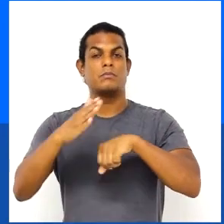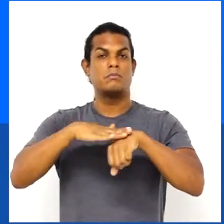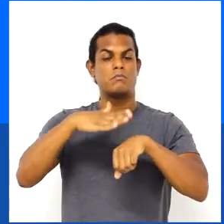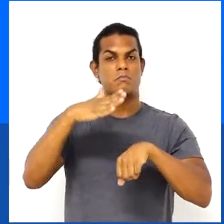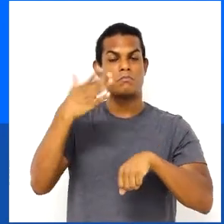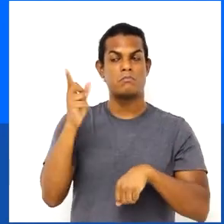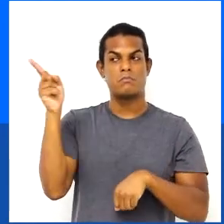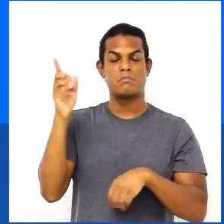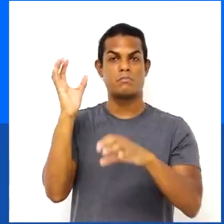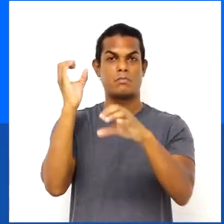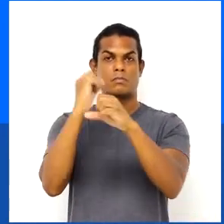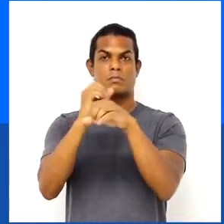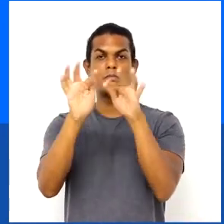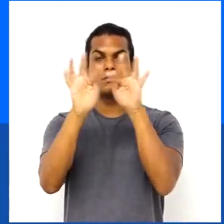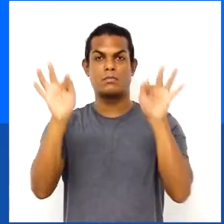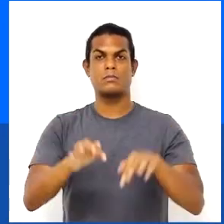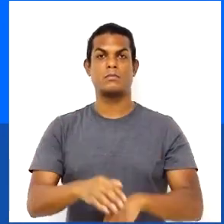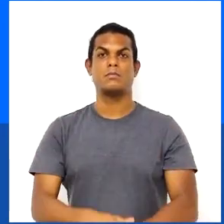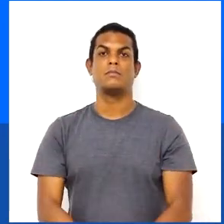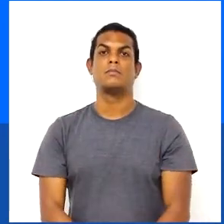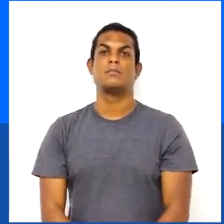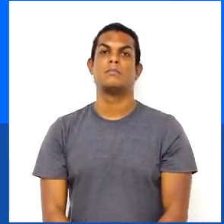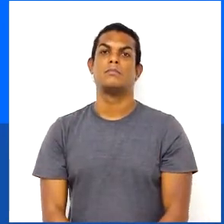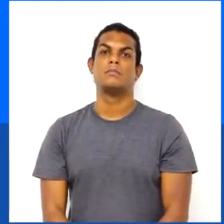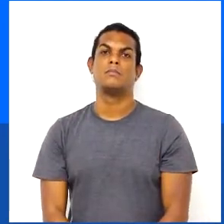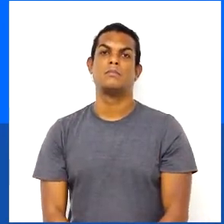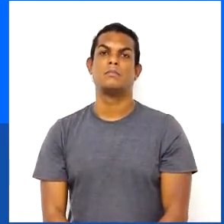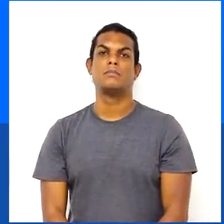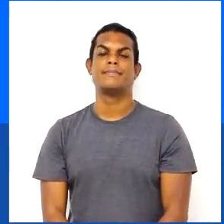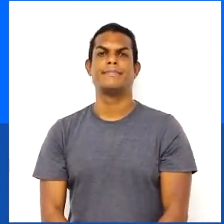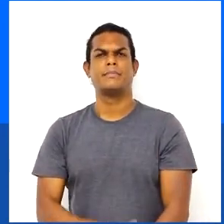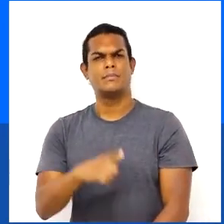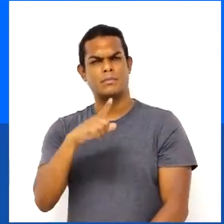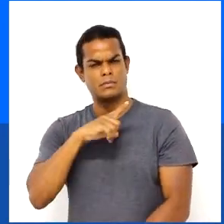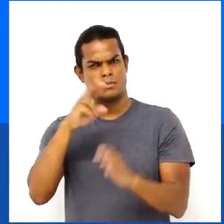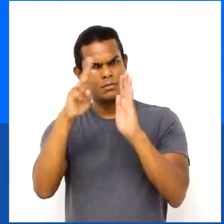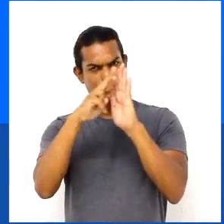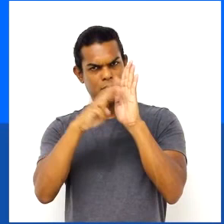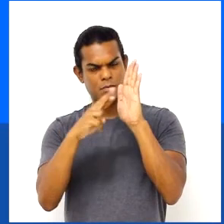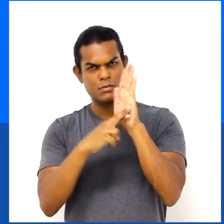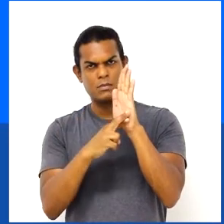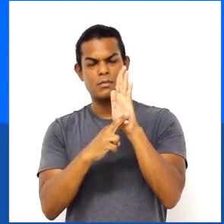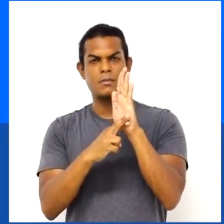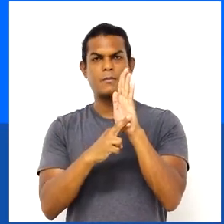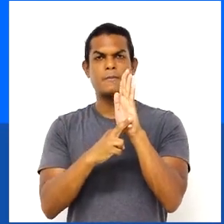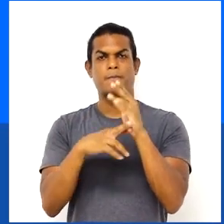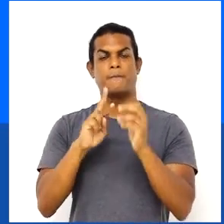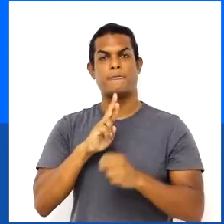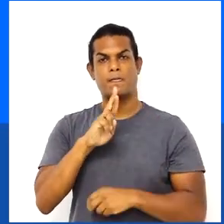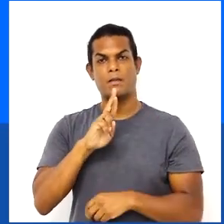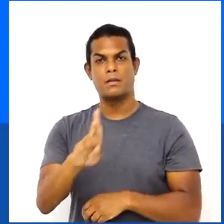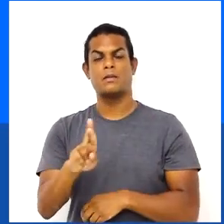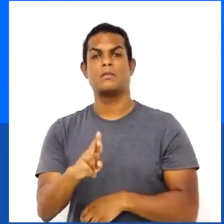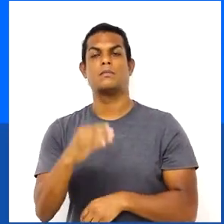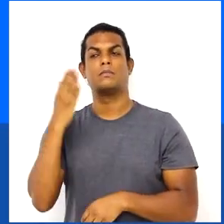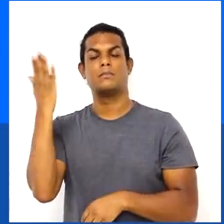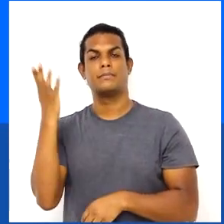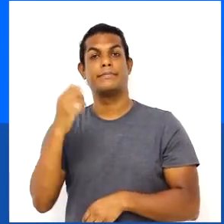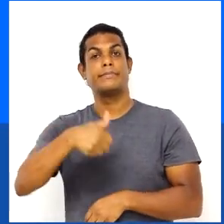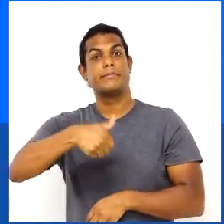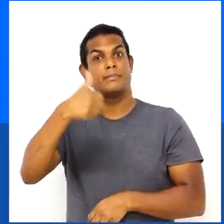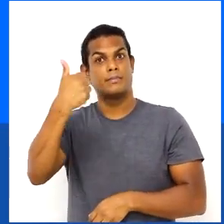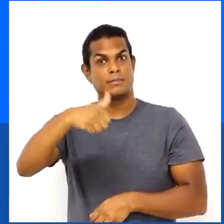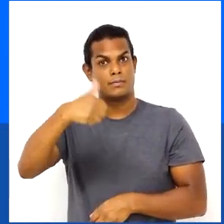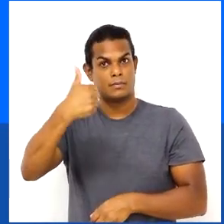Após a identificação desses valores, existe uma regra de resolução. A primeira coisa que devemos